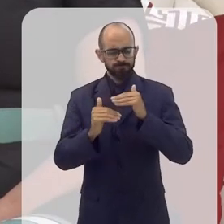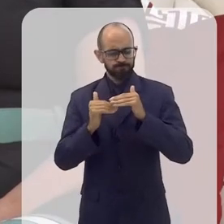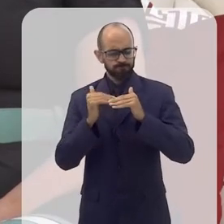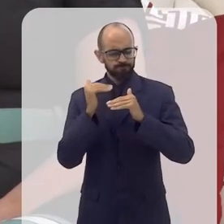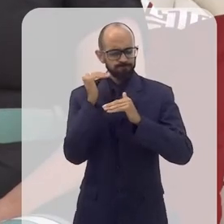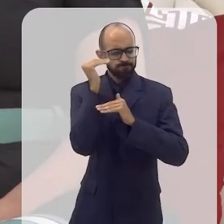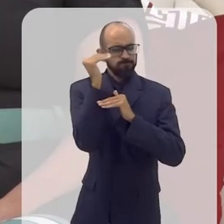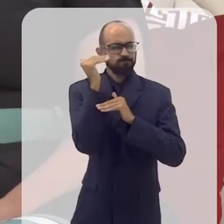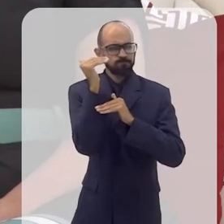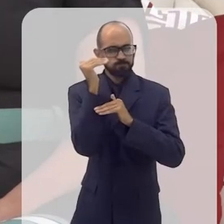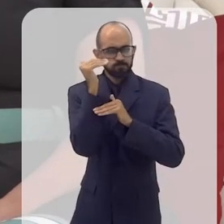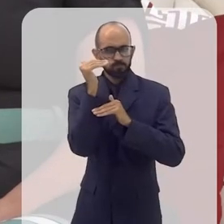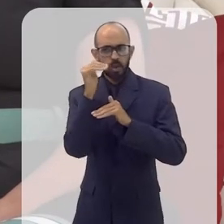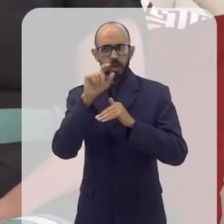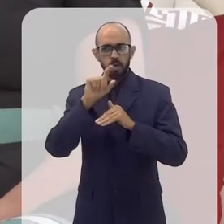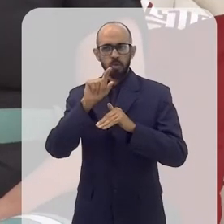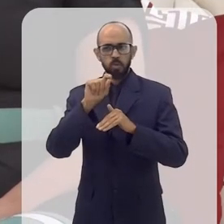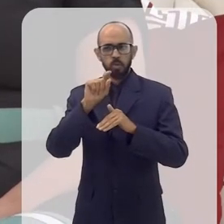ainda mais